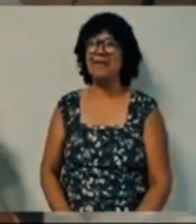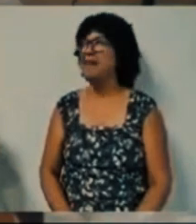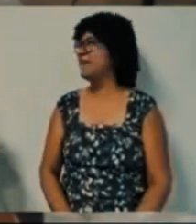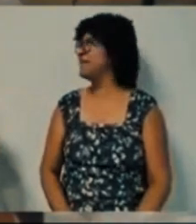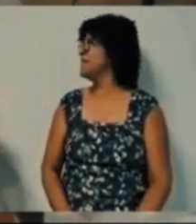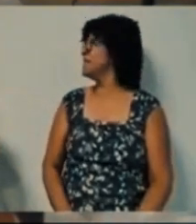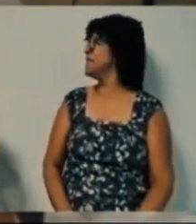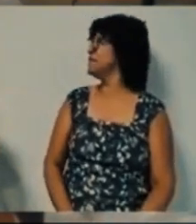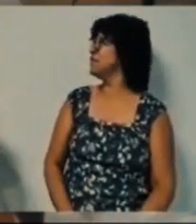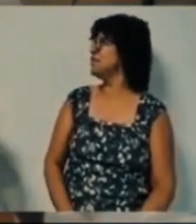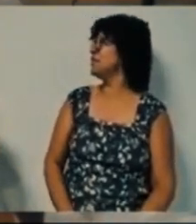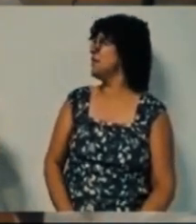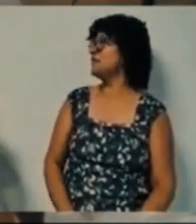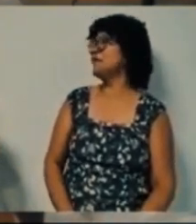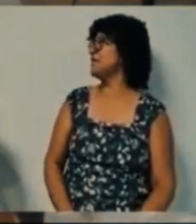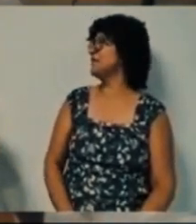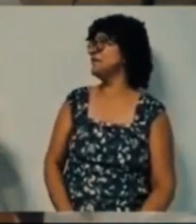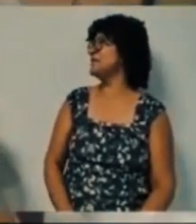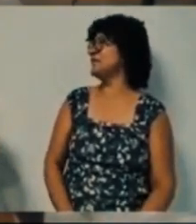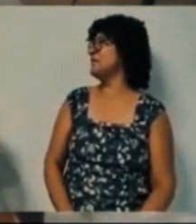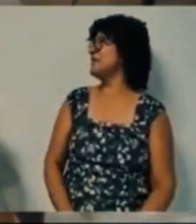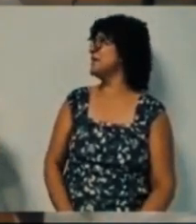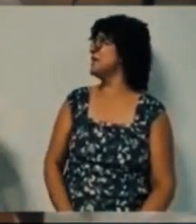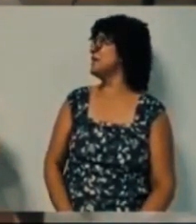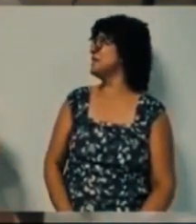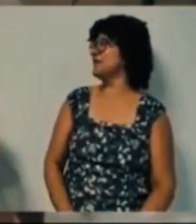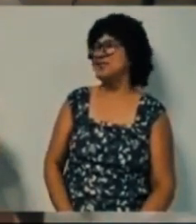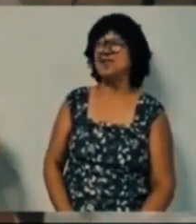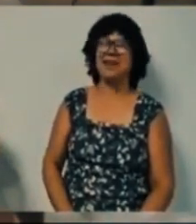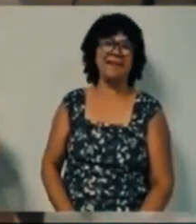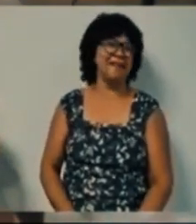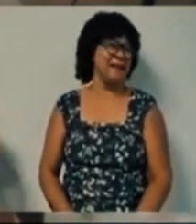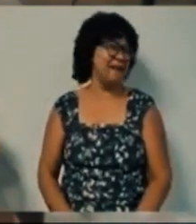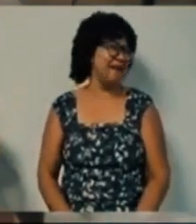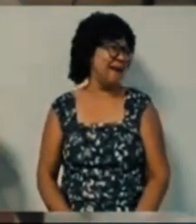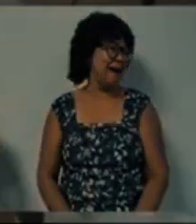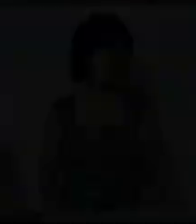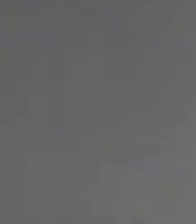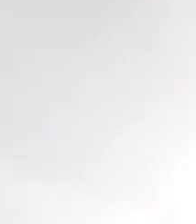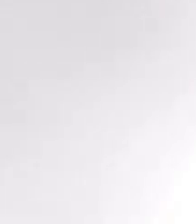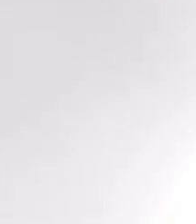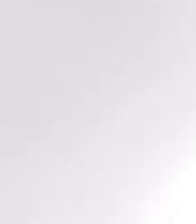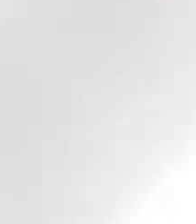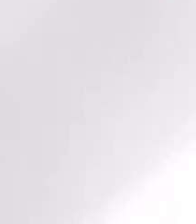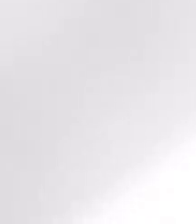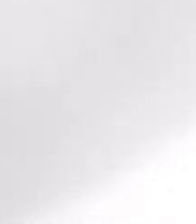a sua vida. Aleluia. E o nome do Senhor Jesus continue sendo glorificado através dessa igreja.